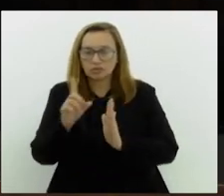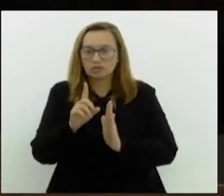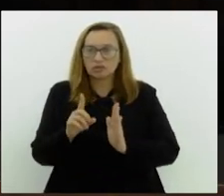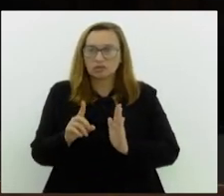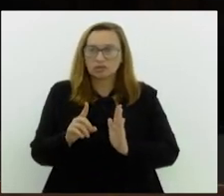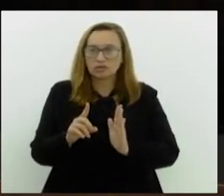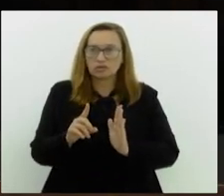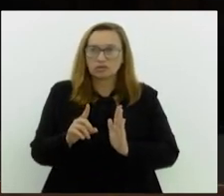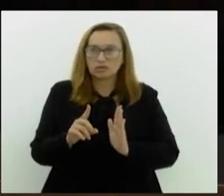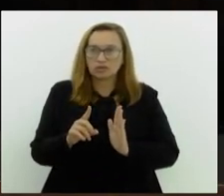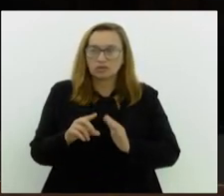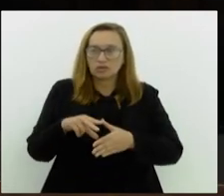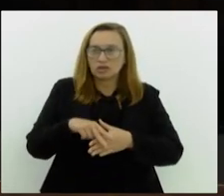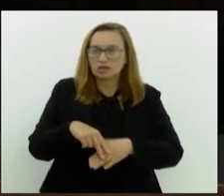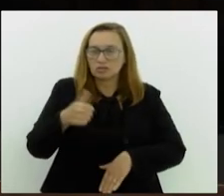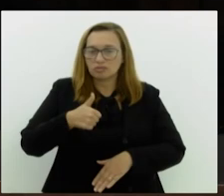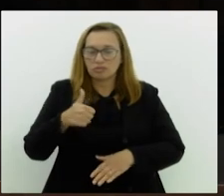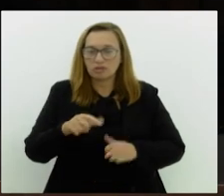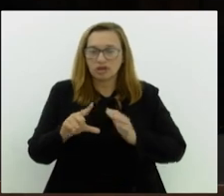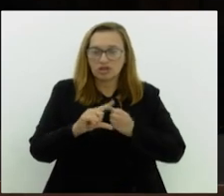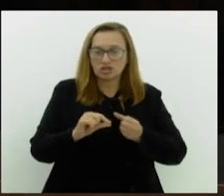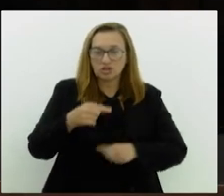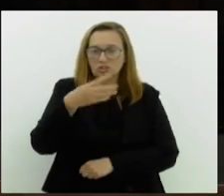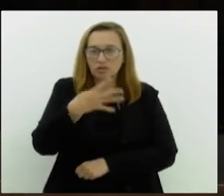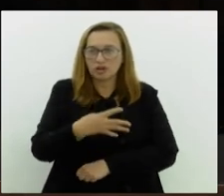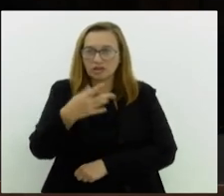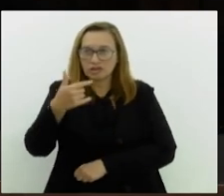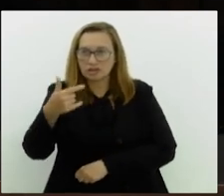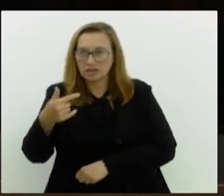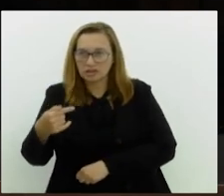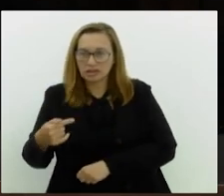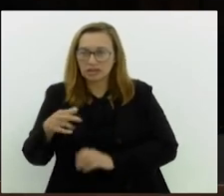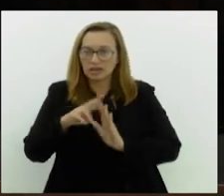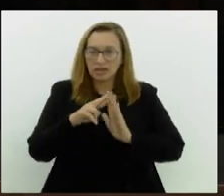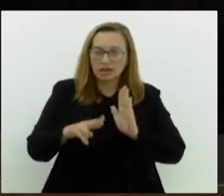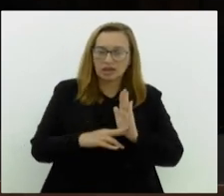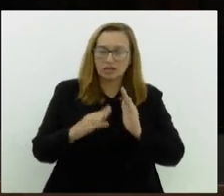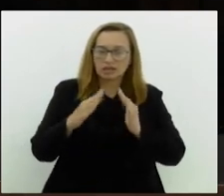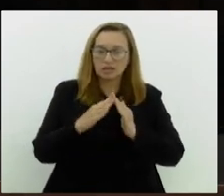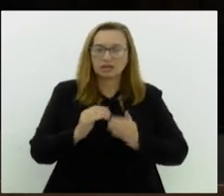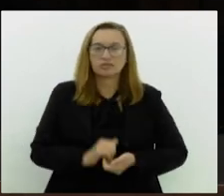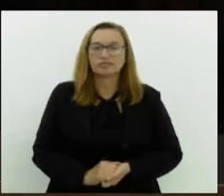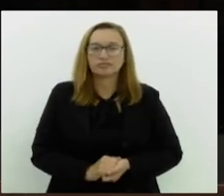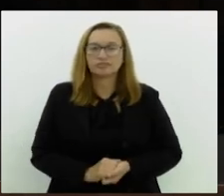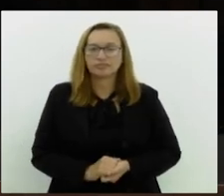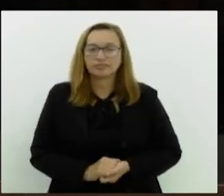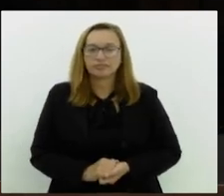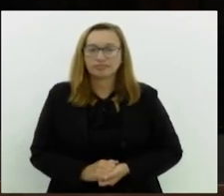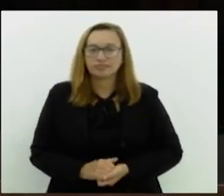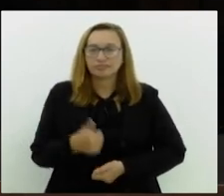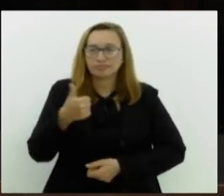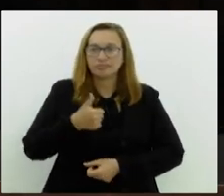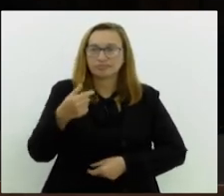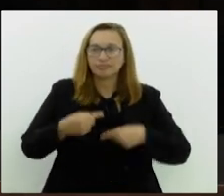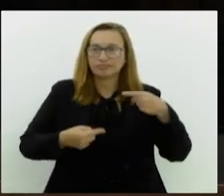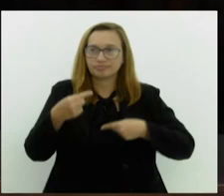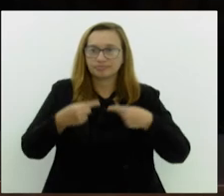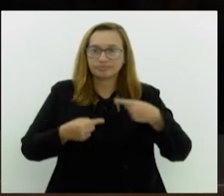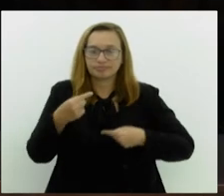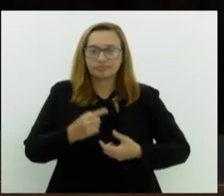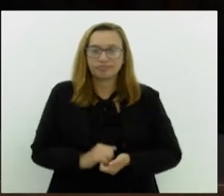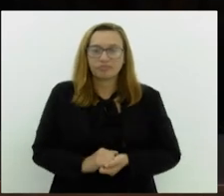com o inciso 1º do artigo 47 do Regimento Interno, em tramitação ordinária, em primeira